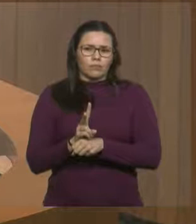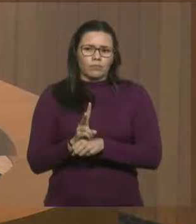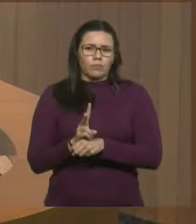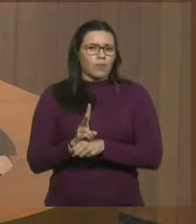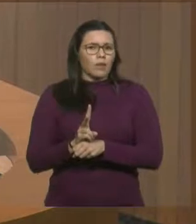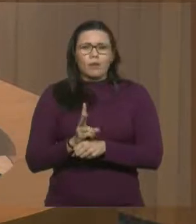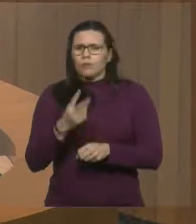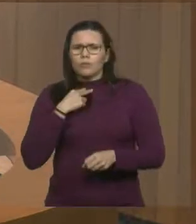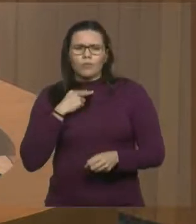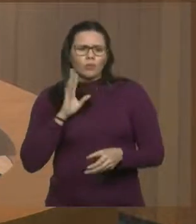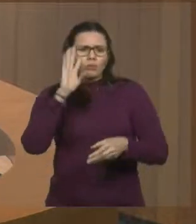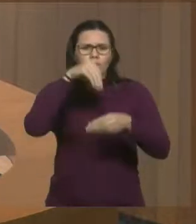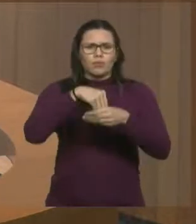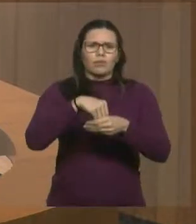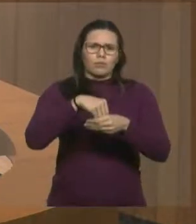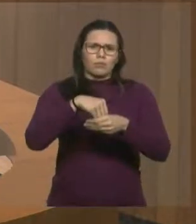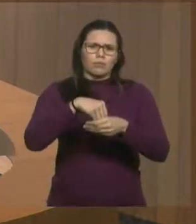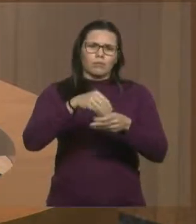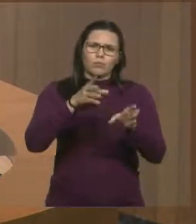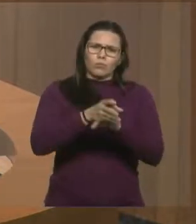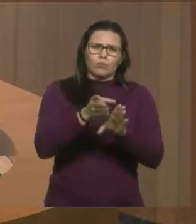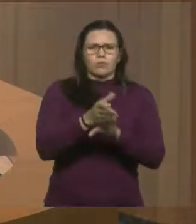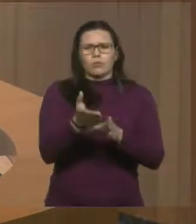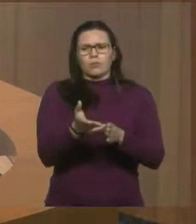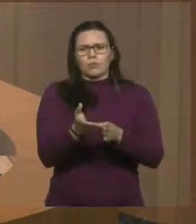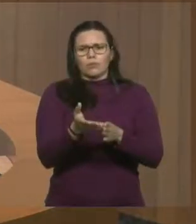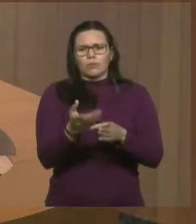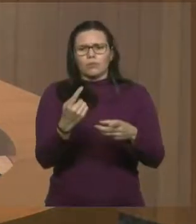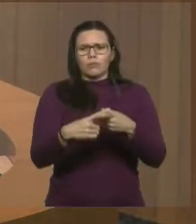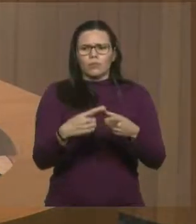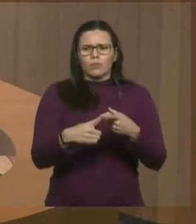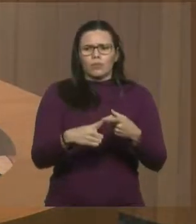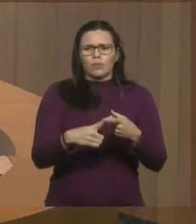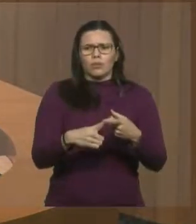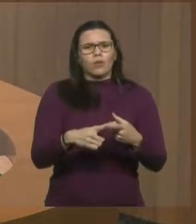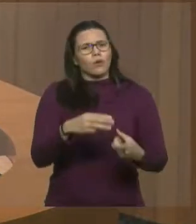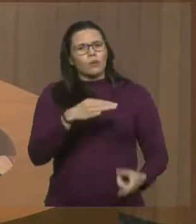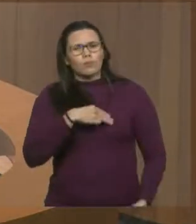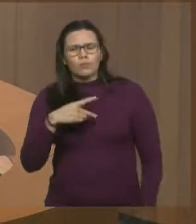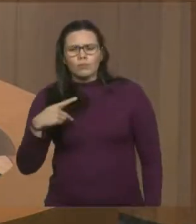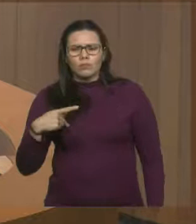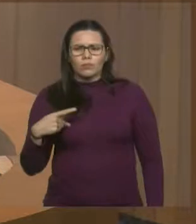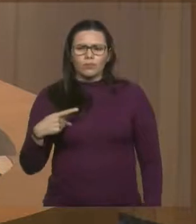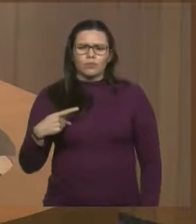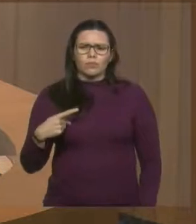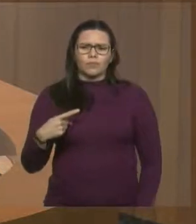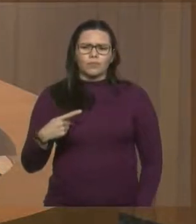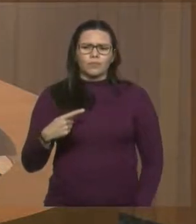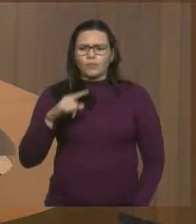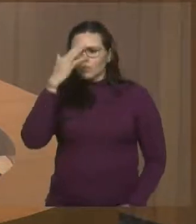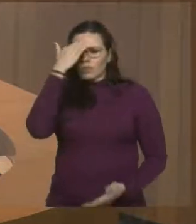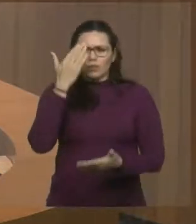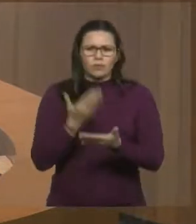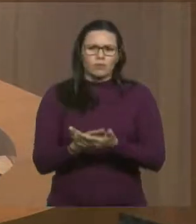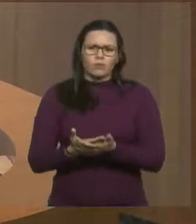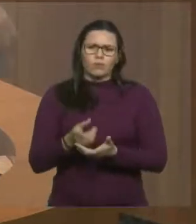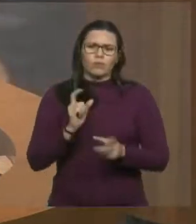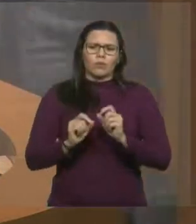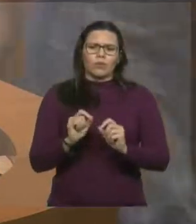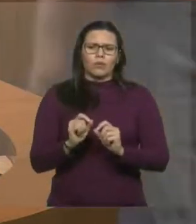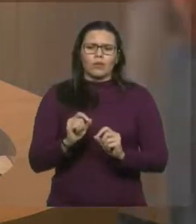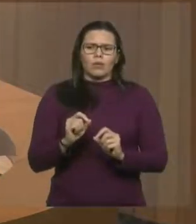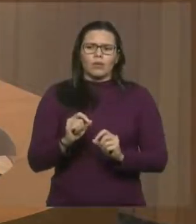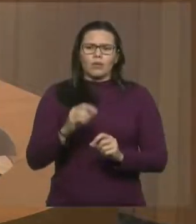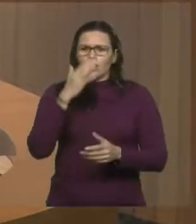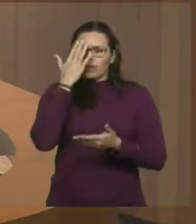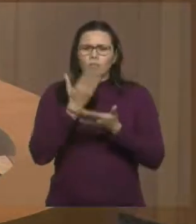porque o membro do Ministério Público acredita que não tenha que ser transferido o recurso do fundo para a instituição. E aí gera